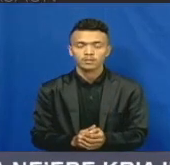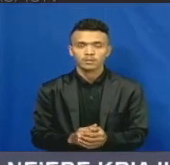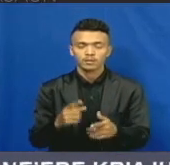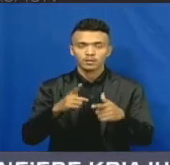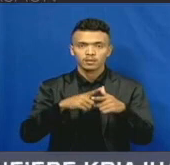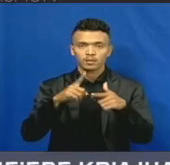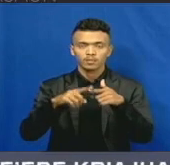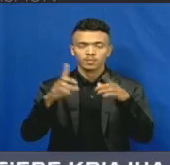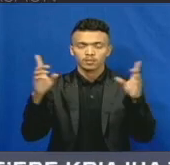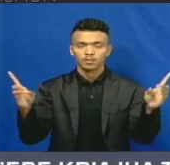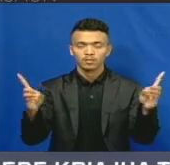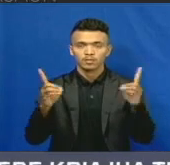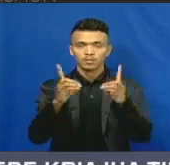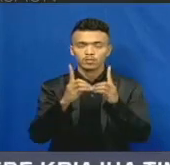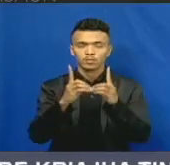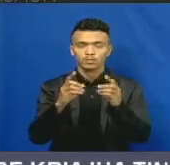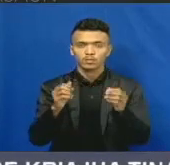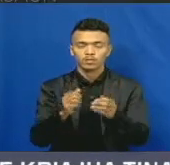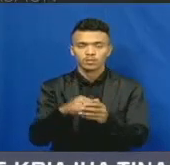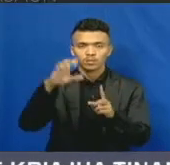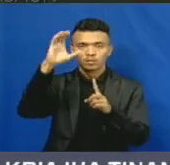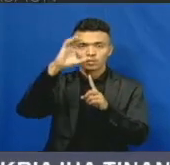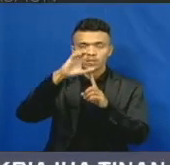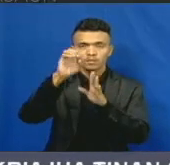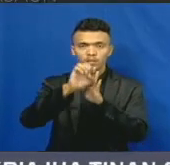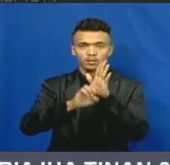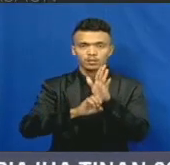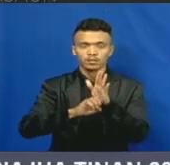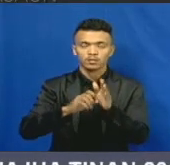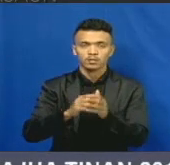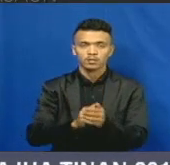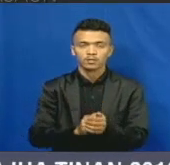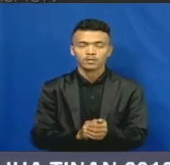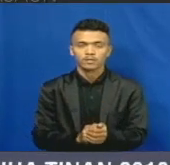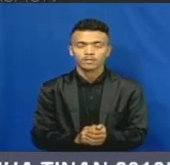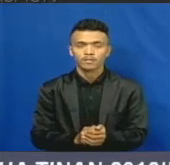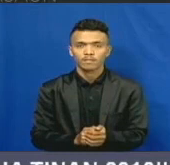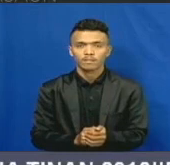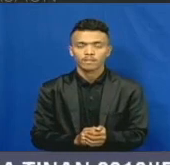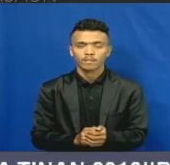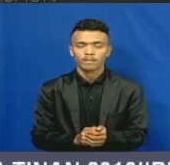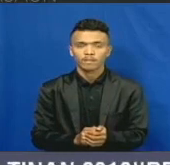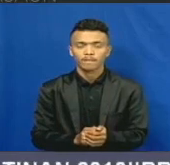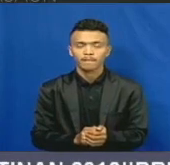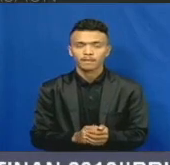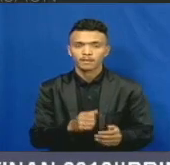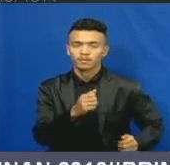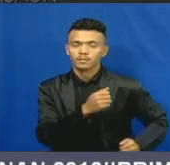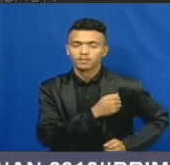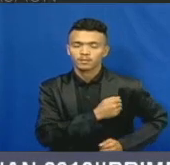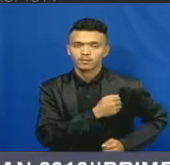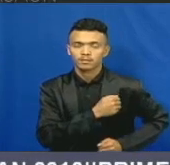Depois de Asorumalu, atual chefe do Estado, maior general das Forças Armadas de Timor-Leste,